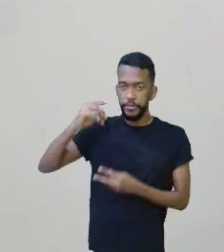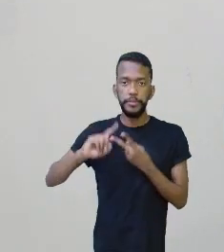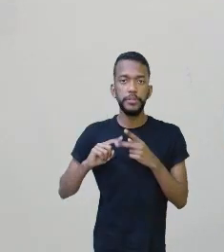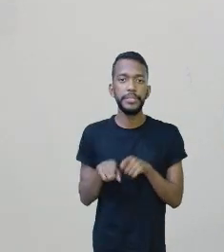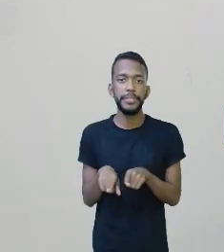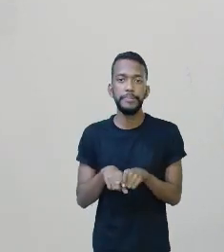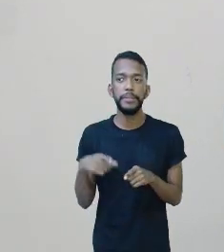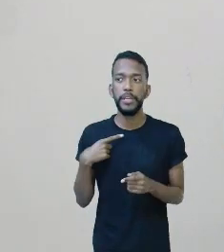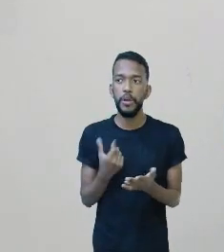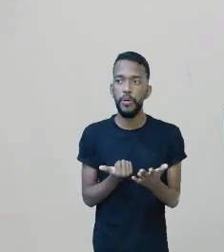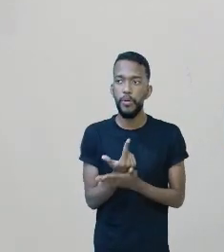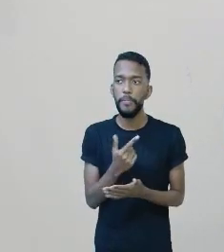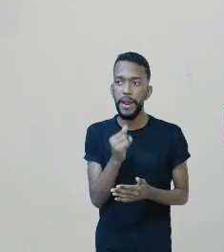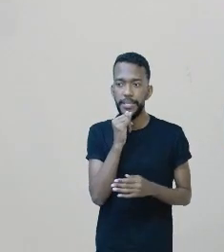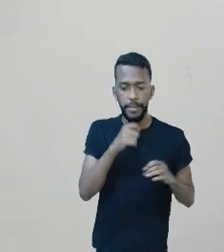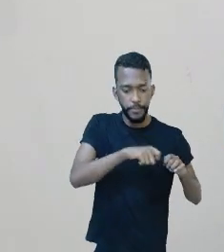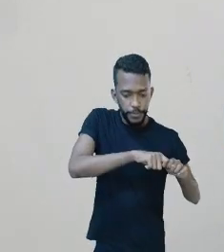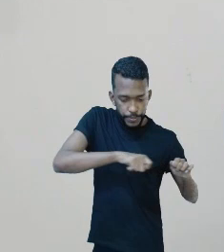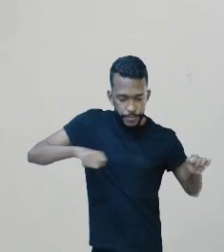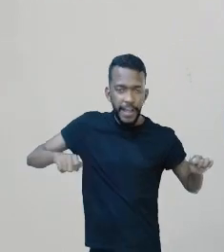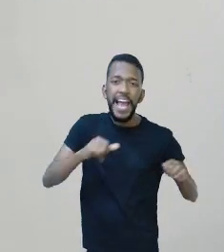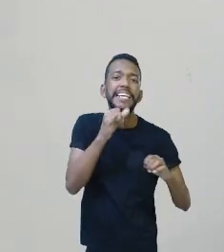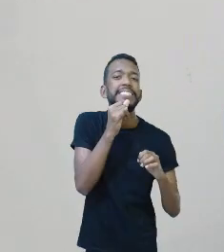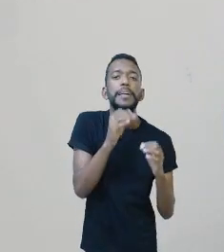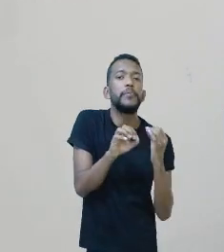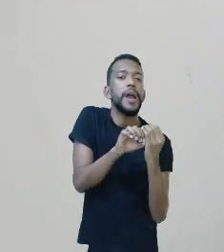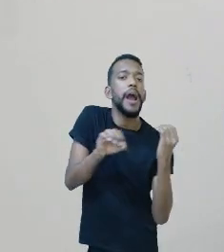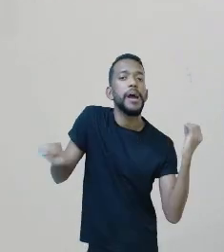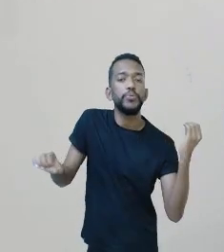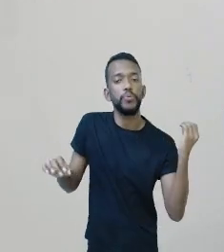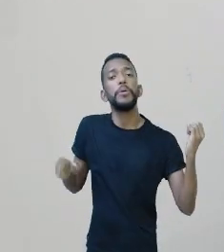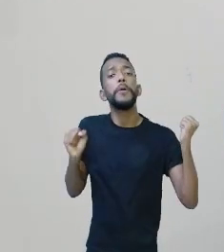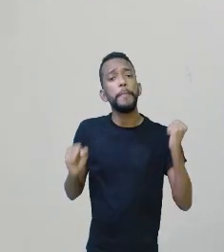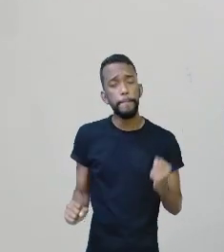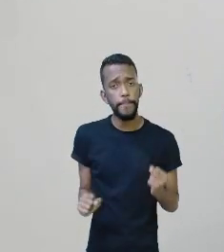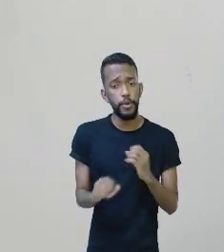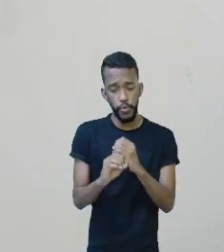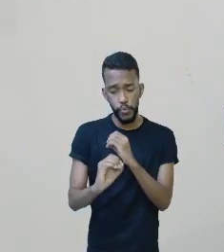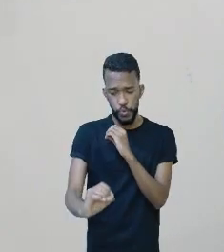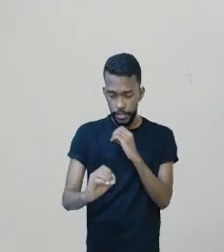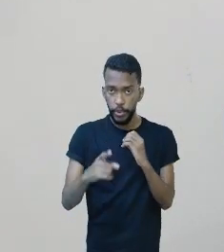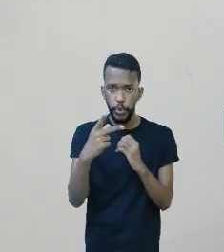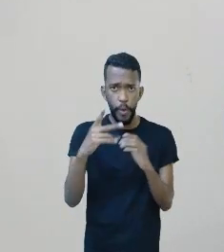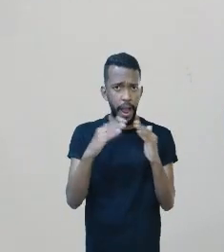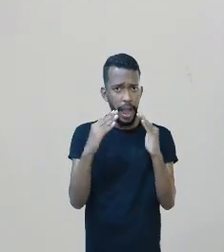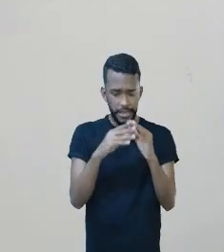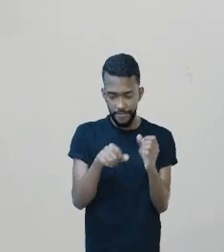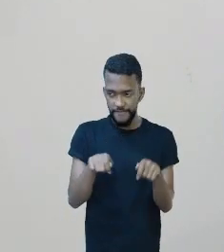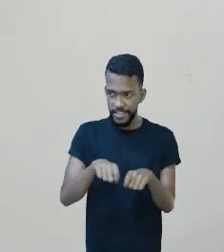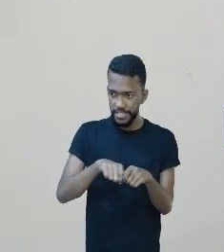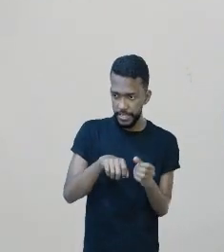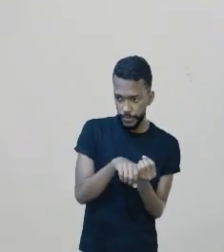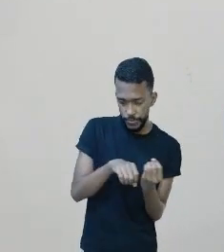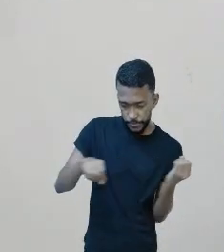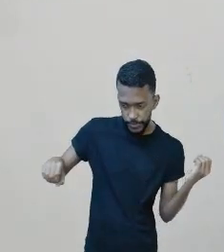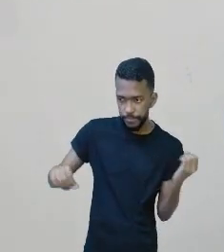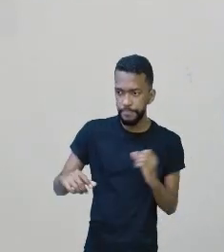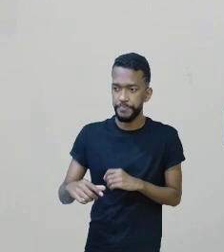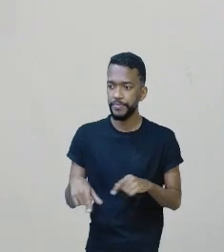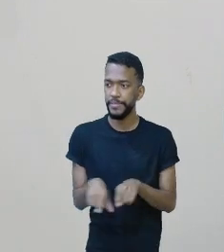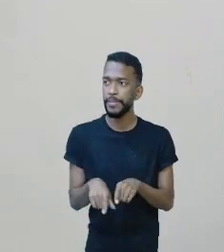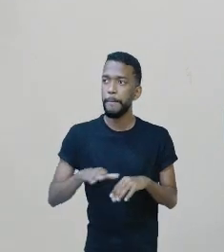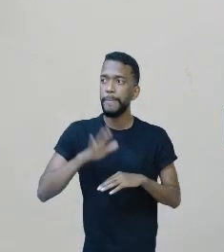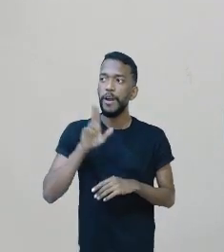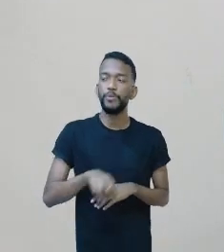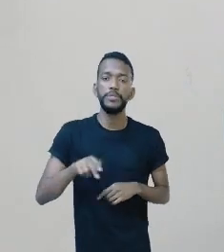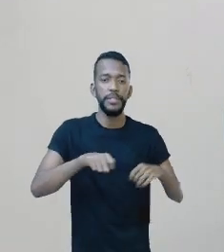comprar uma barra de cano se você precisar fazer alguma obra na sua casa. A medida de comprimento mais